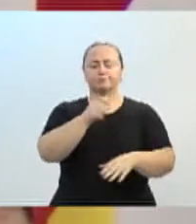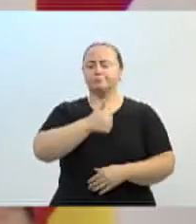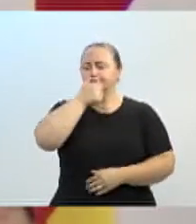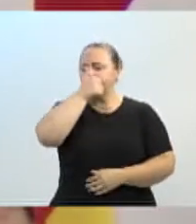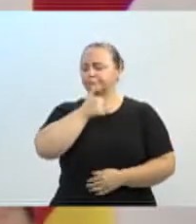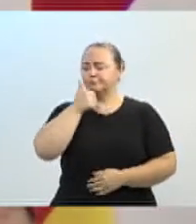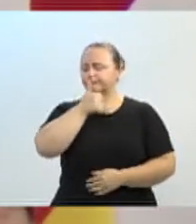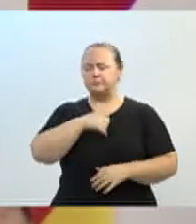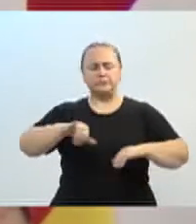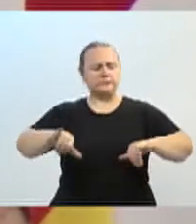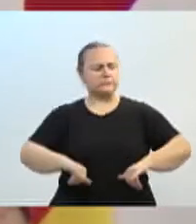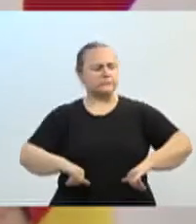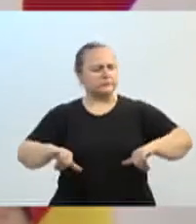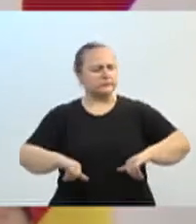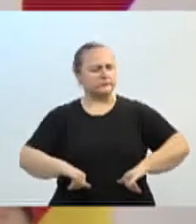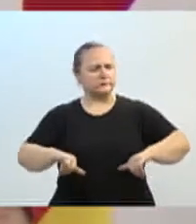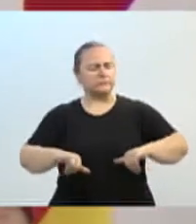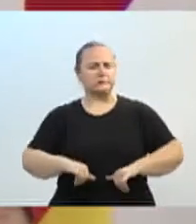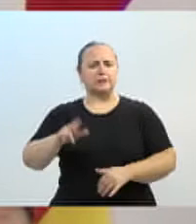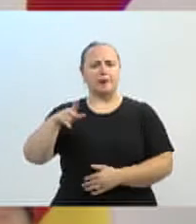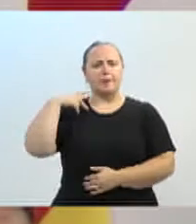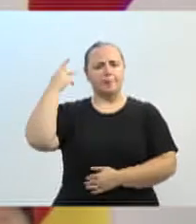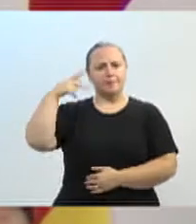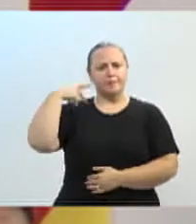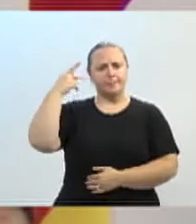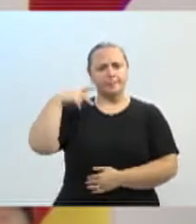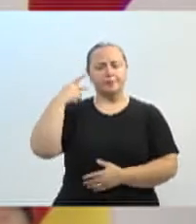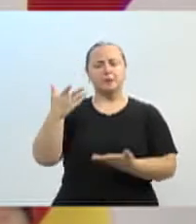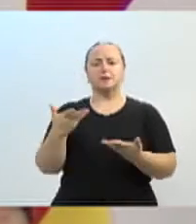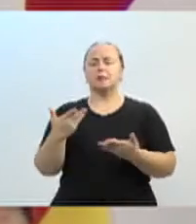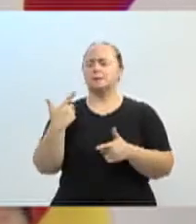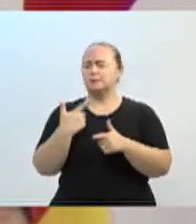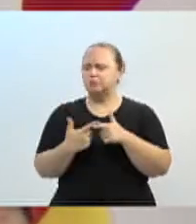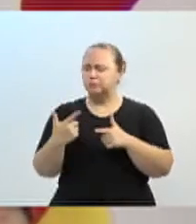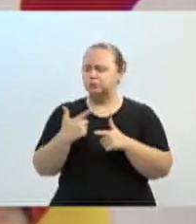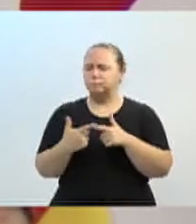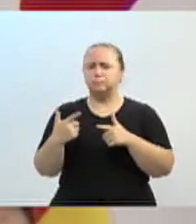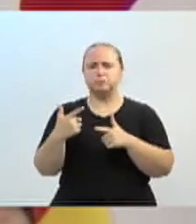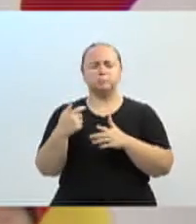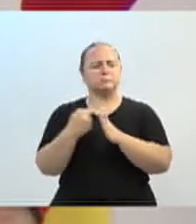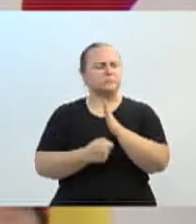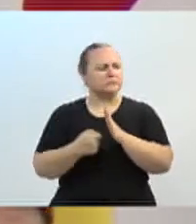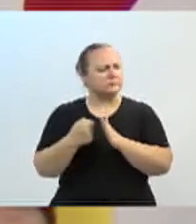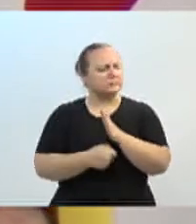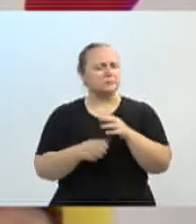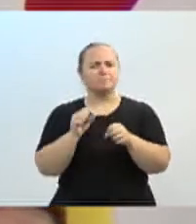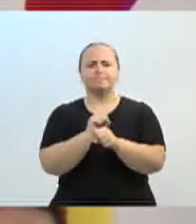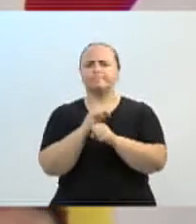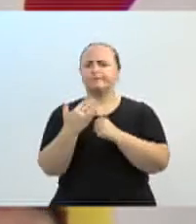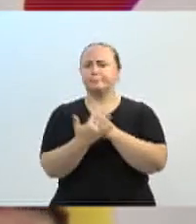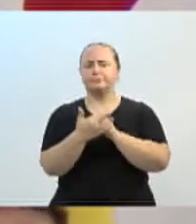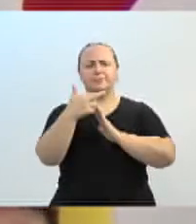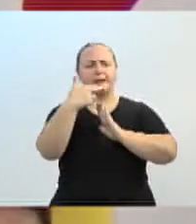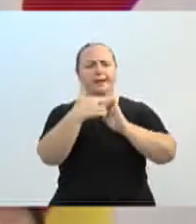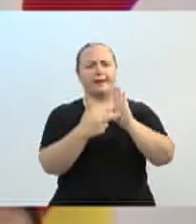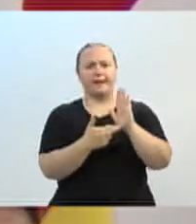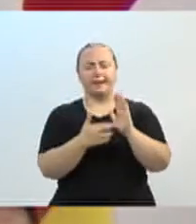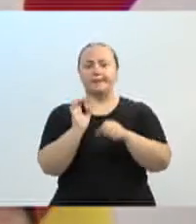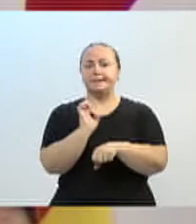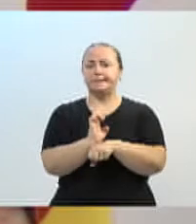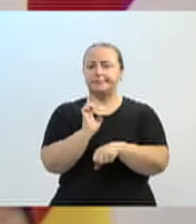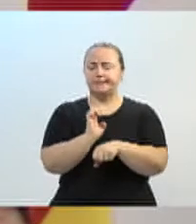restrições oriundas das políticas de enfrentamento à pandemia, impostas pelos governos estaduais